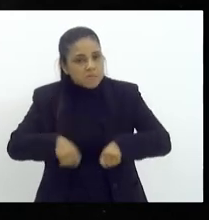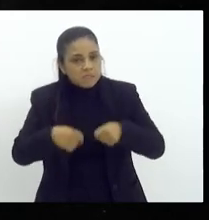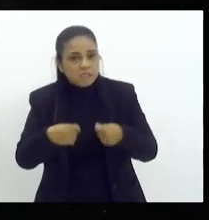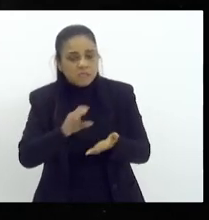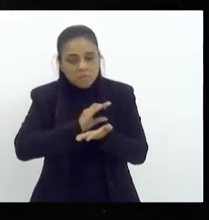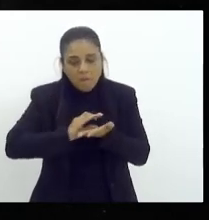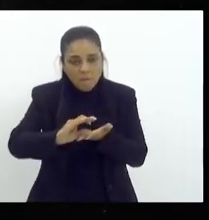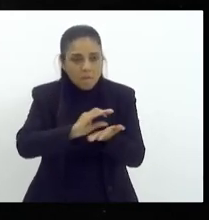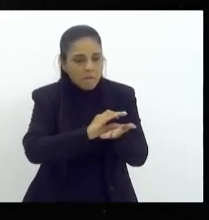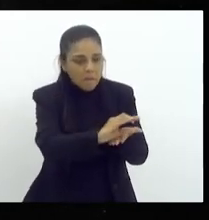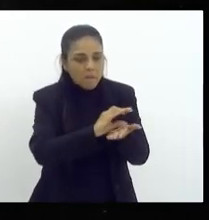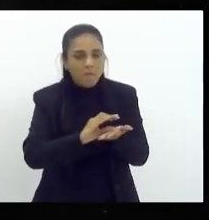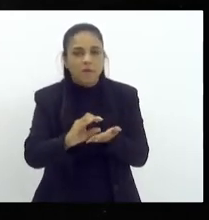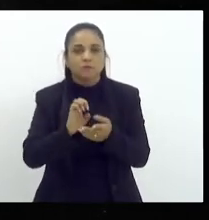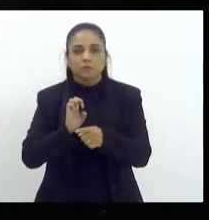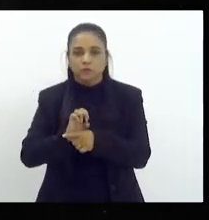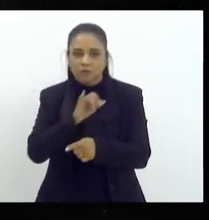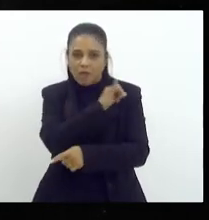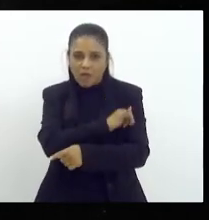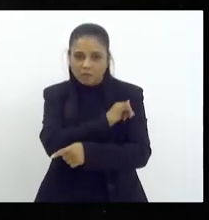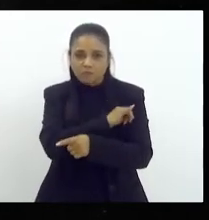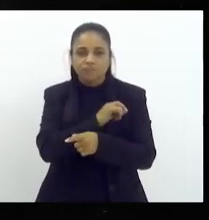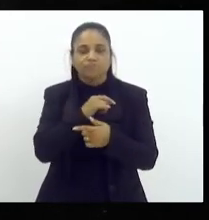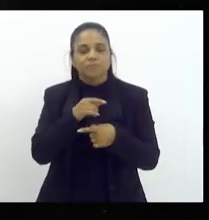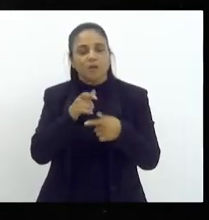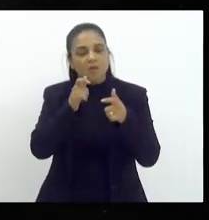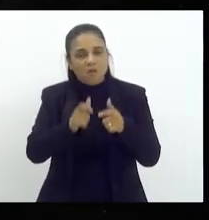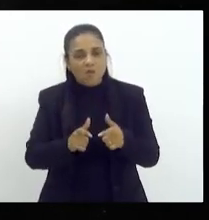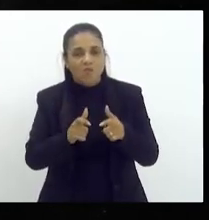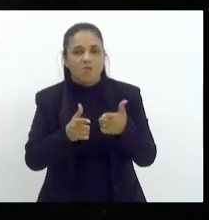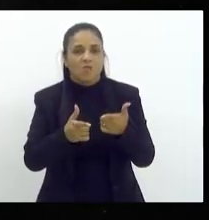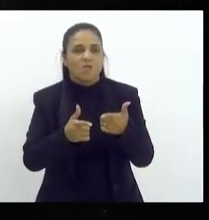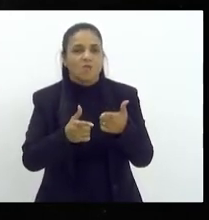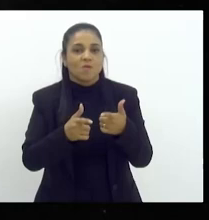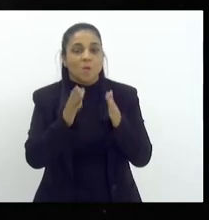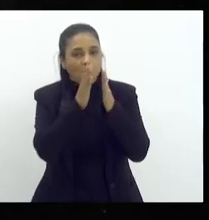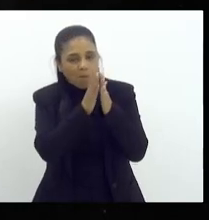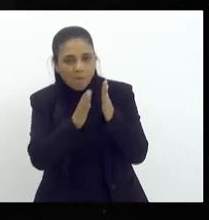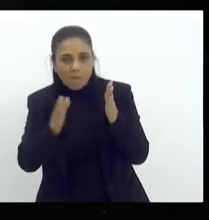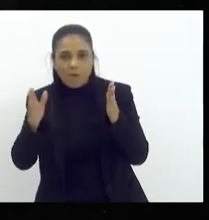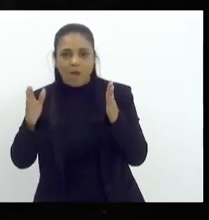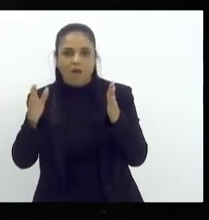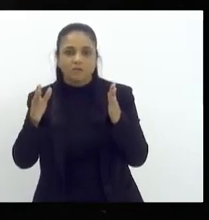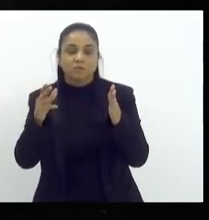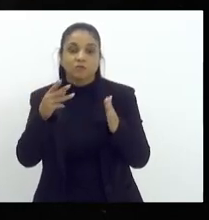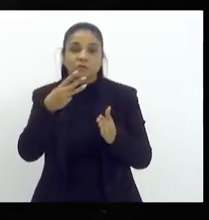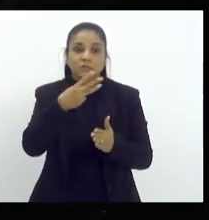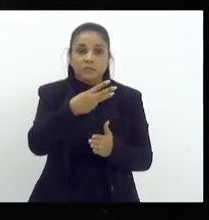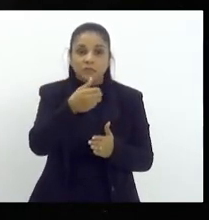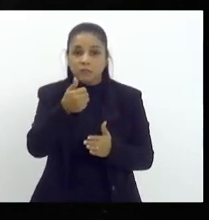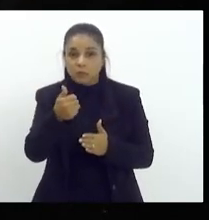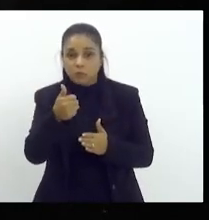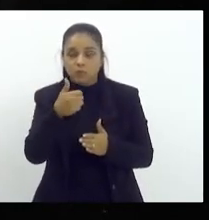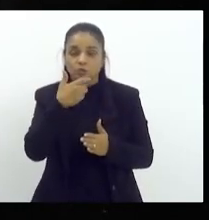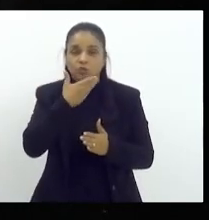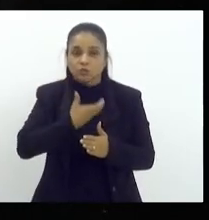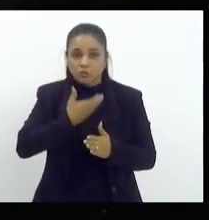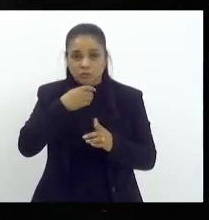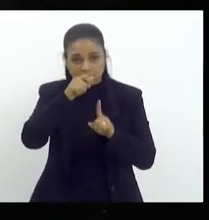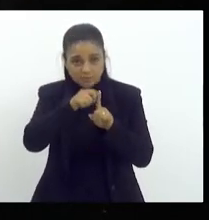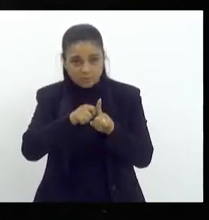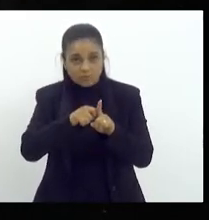da sua capacidade de relocação Econômica estabelecendo o prazo até de 31 de Dezembro de